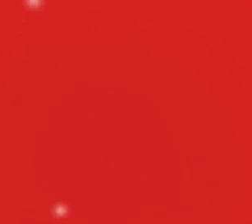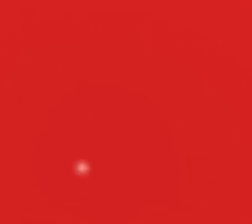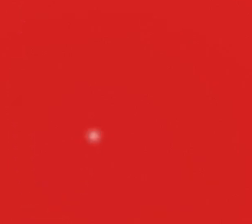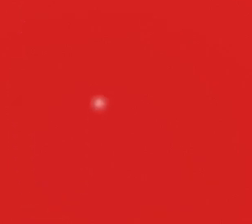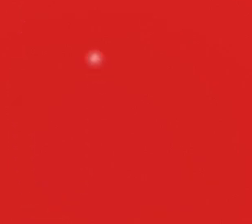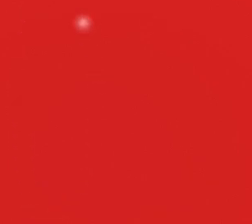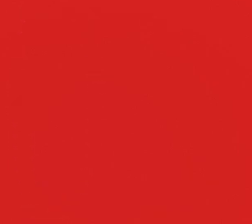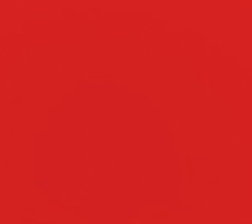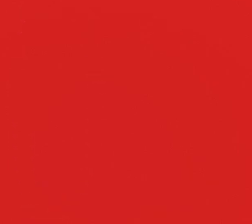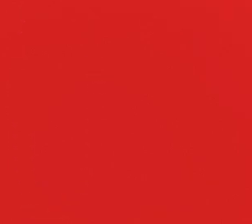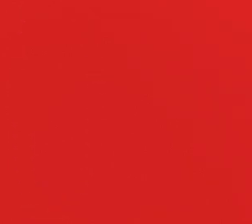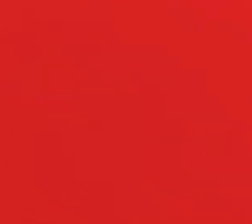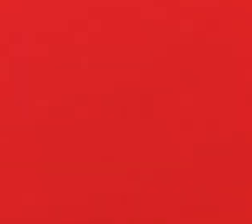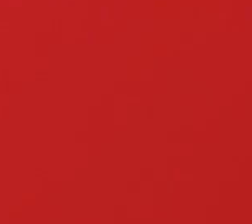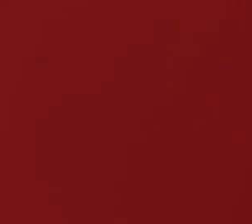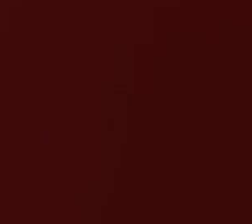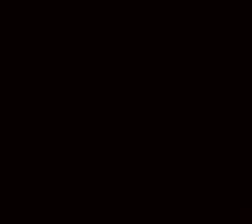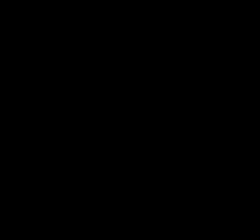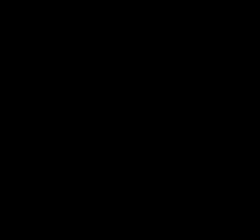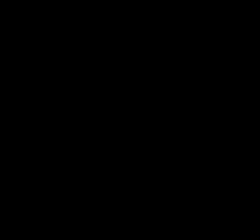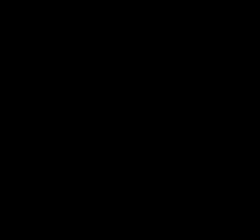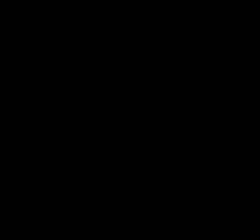E aí